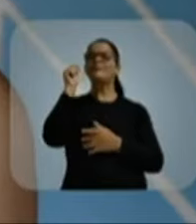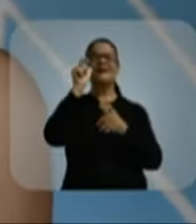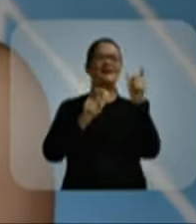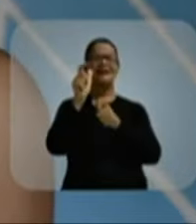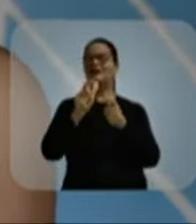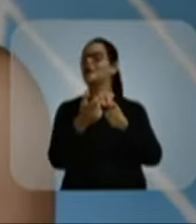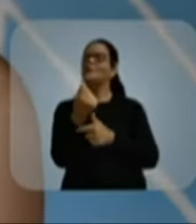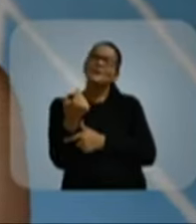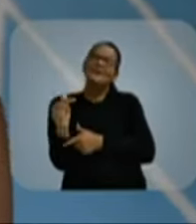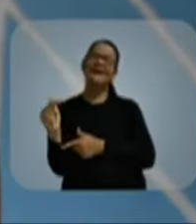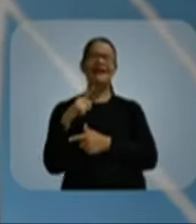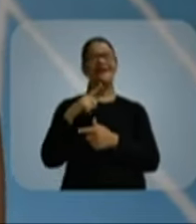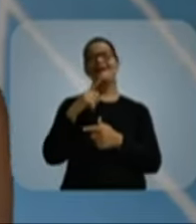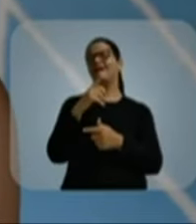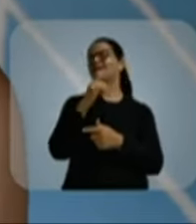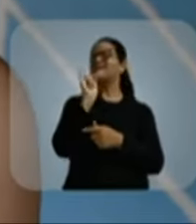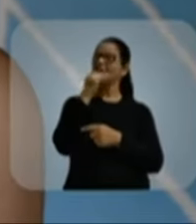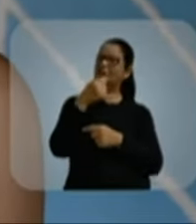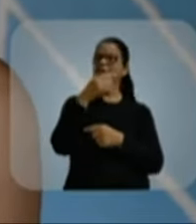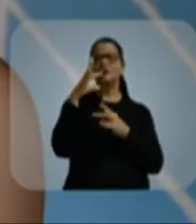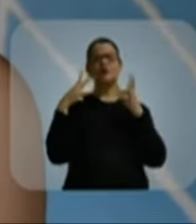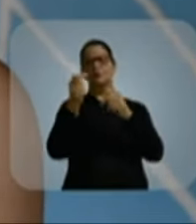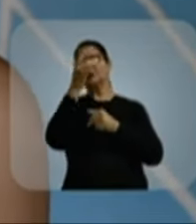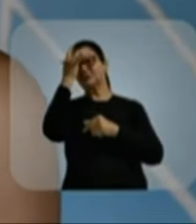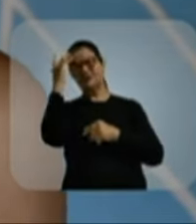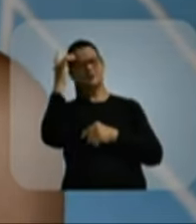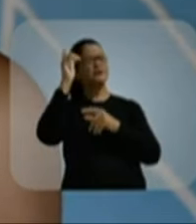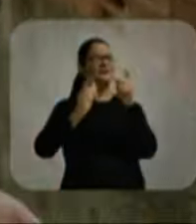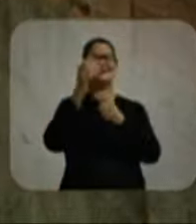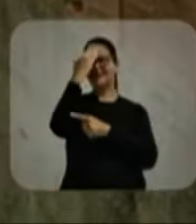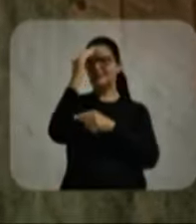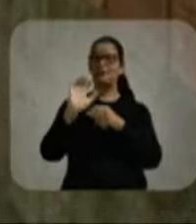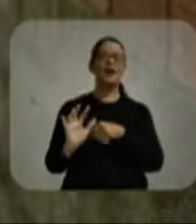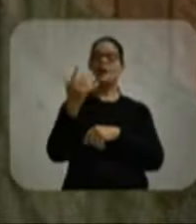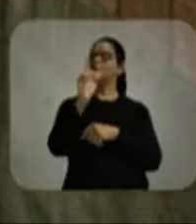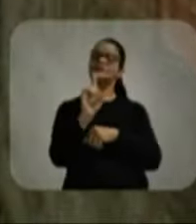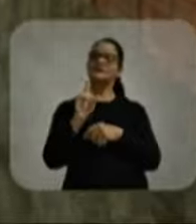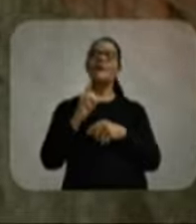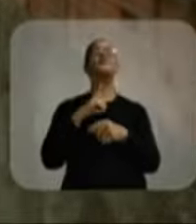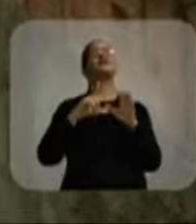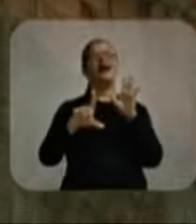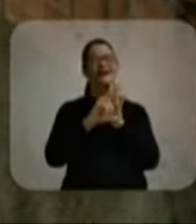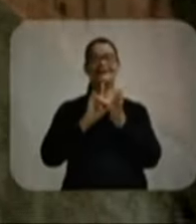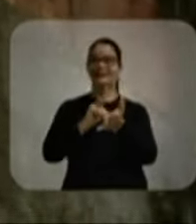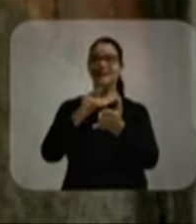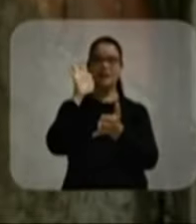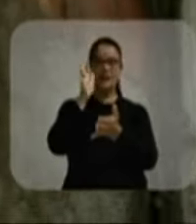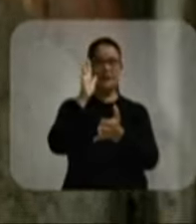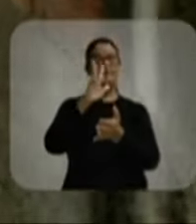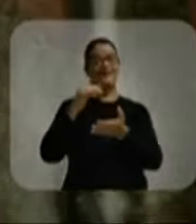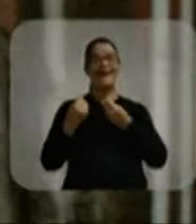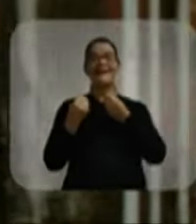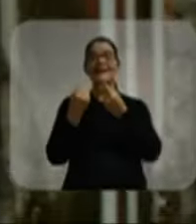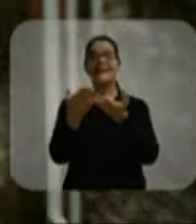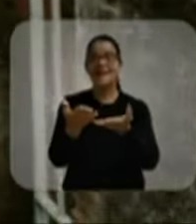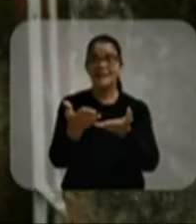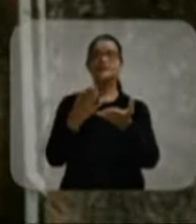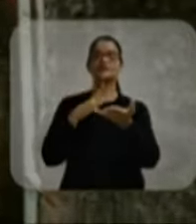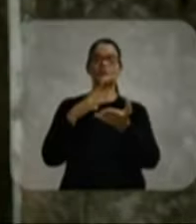condições. Infelizmente, não é todo mundo que entende realmente o que acontece. A Lei da Dignidade Menstrual vai garantir a distribuição